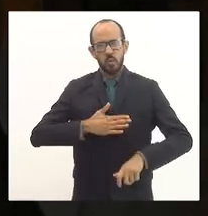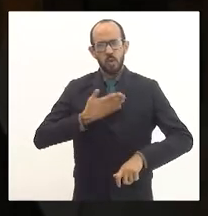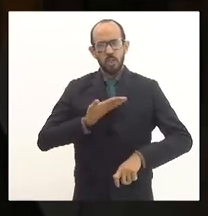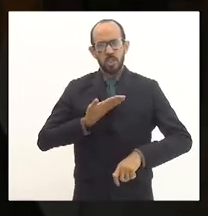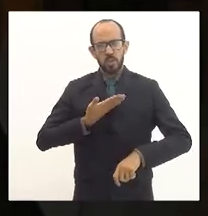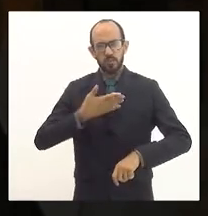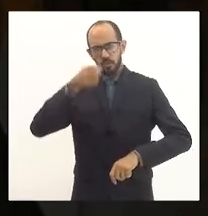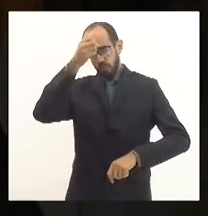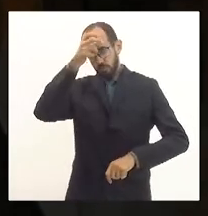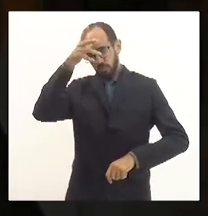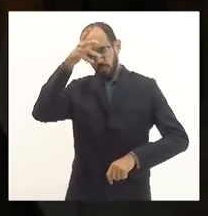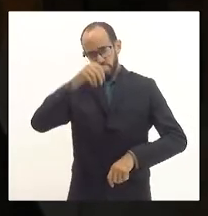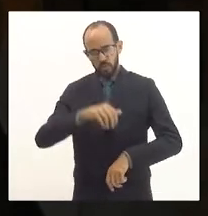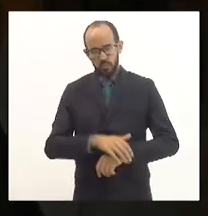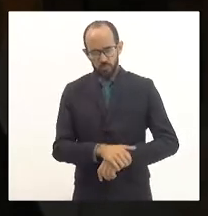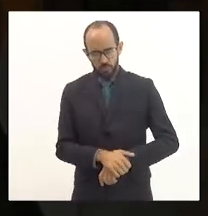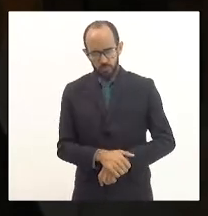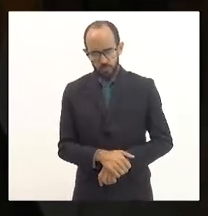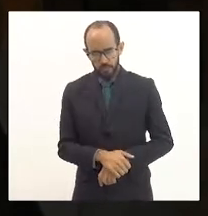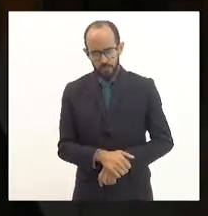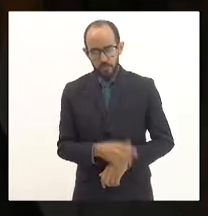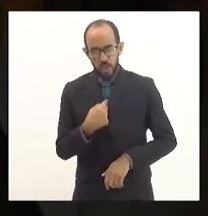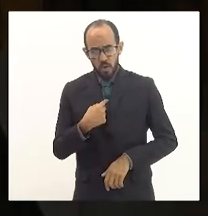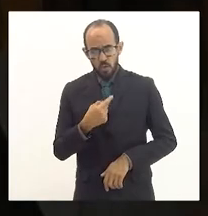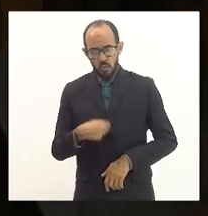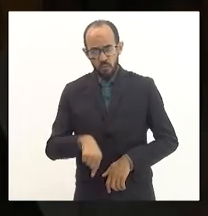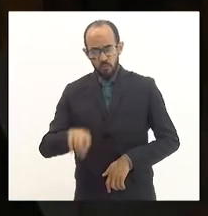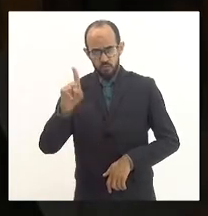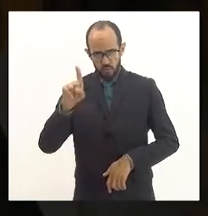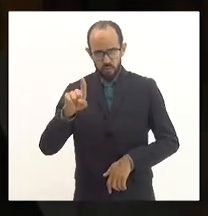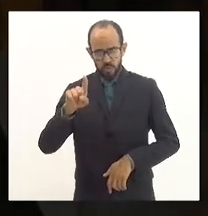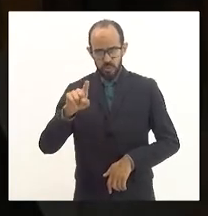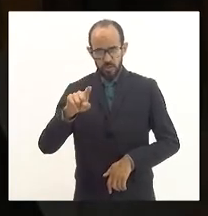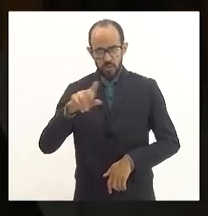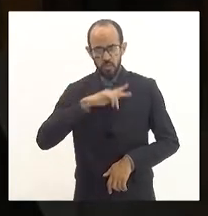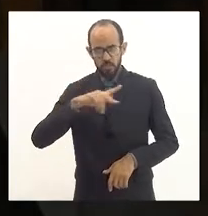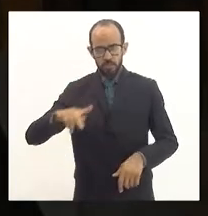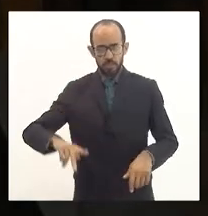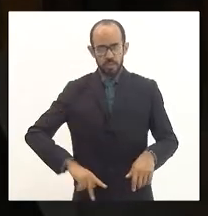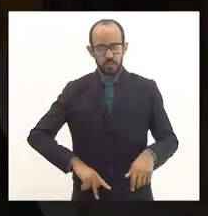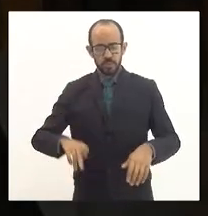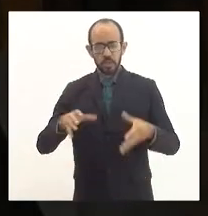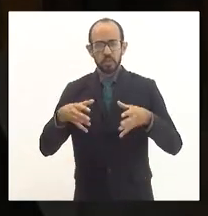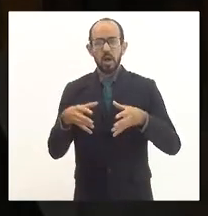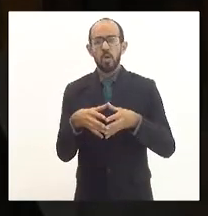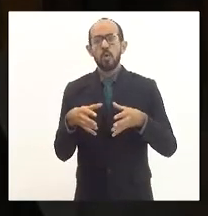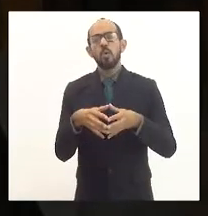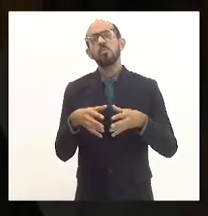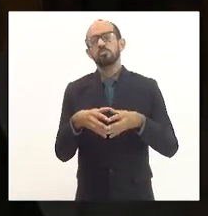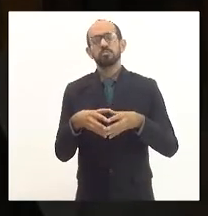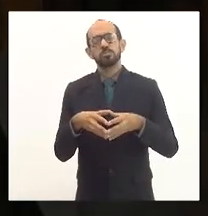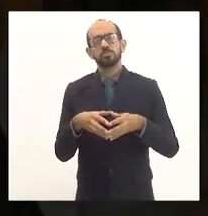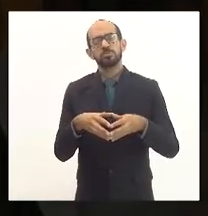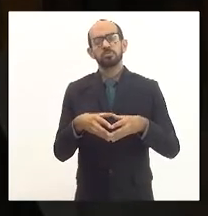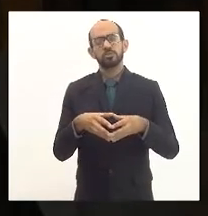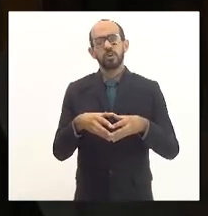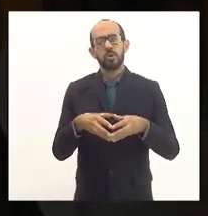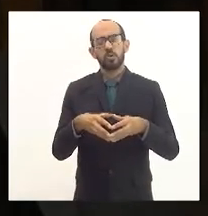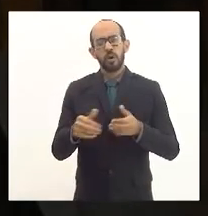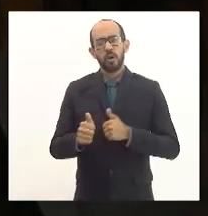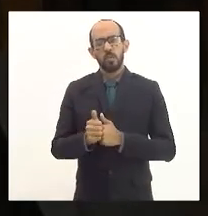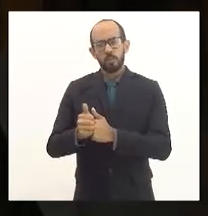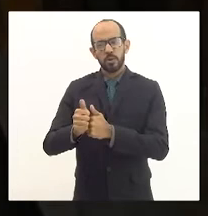governo eu chego lá em Quissamã Presidente na qualidade de presidente da frente parlamentar que acompanhava os